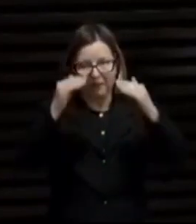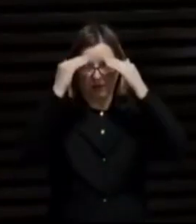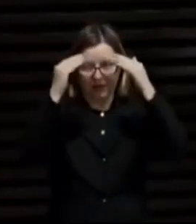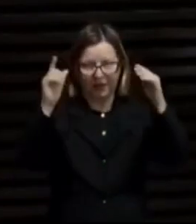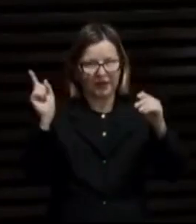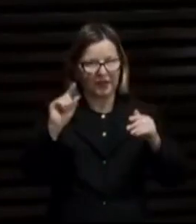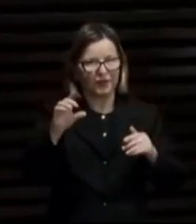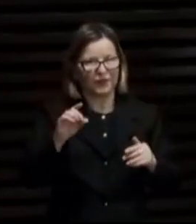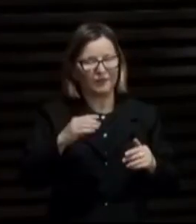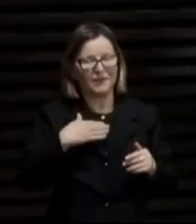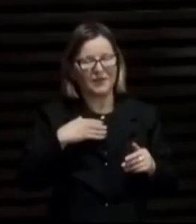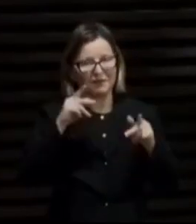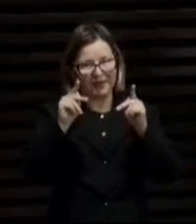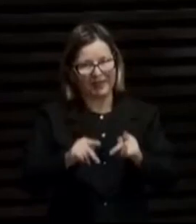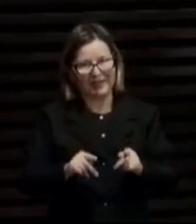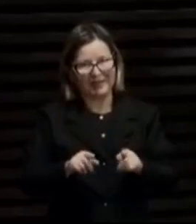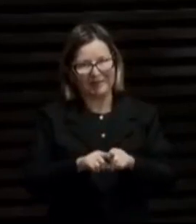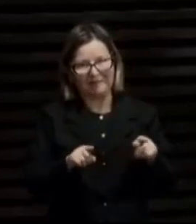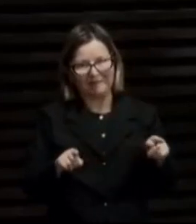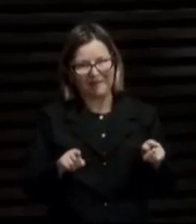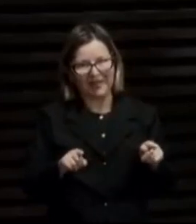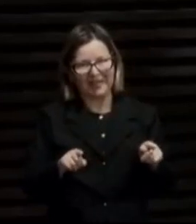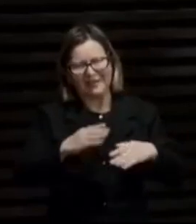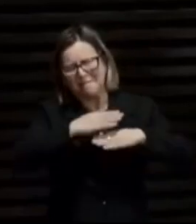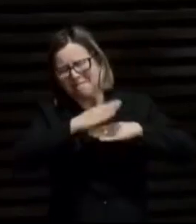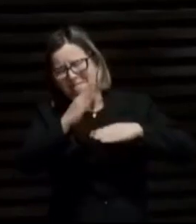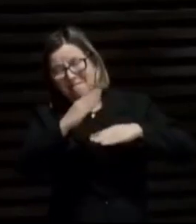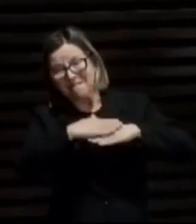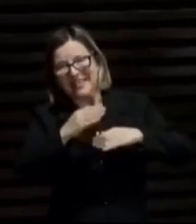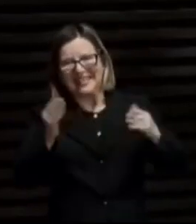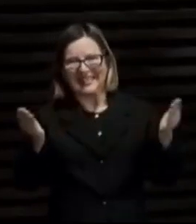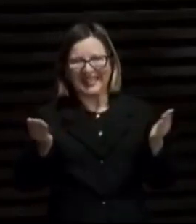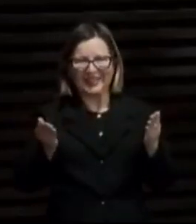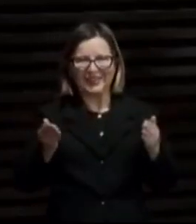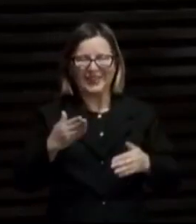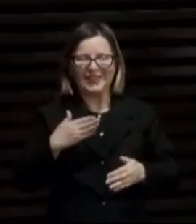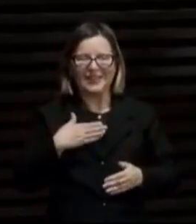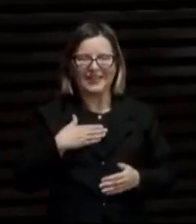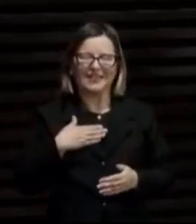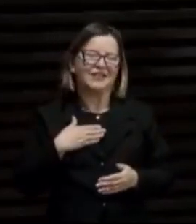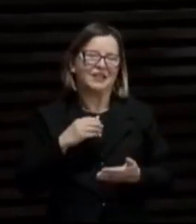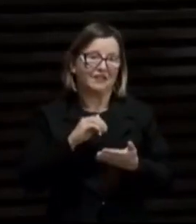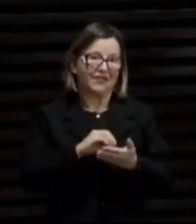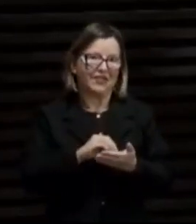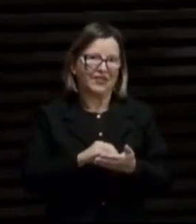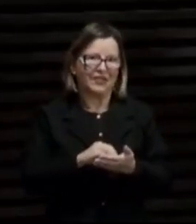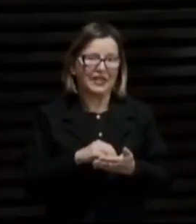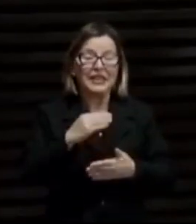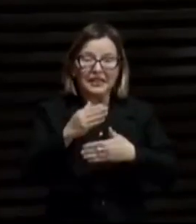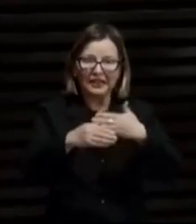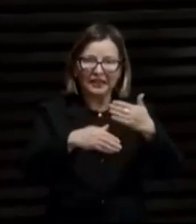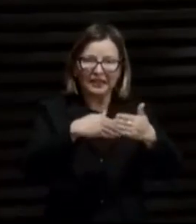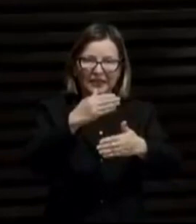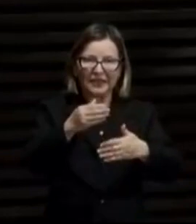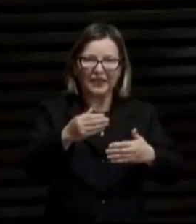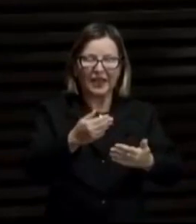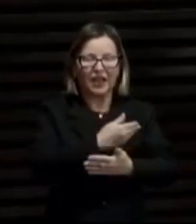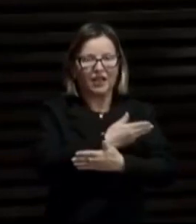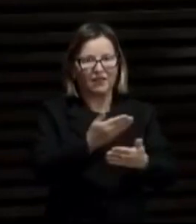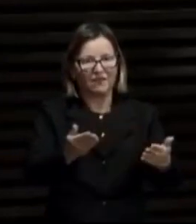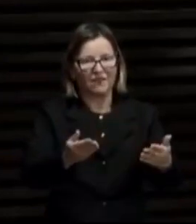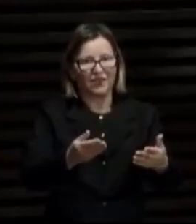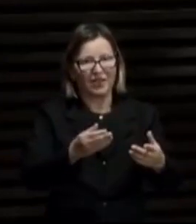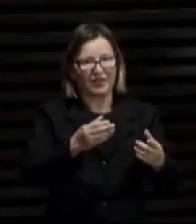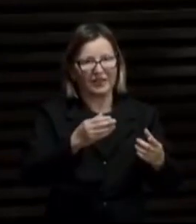minha presença, porém muito mais agora, na minha ausência, desenvolvei a vossa salvação